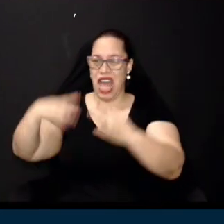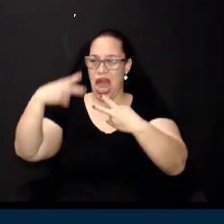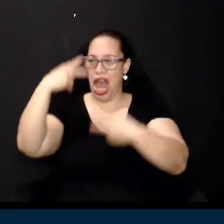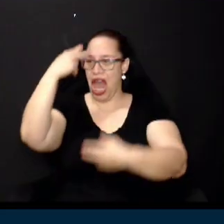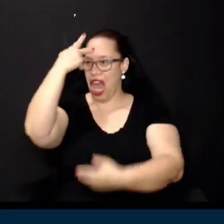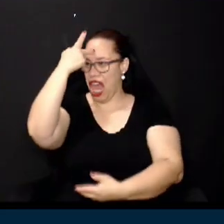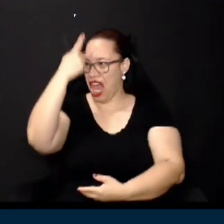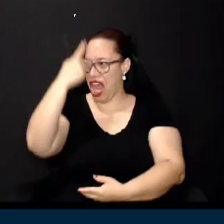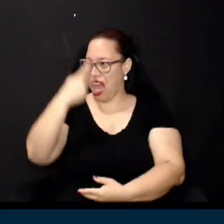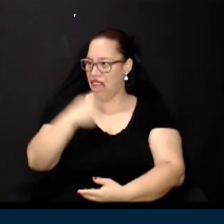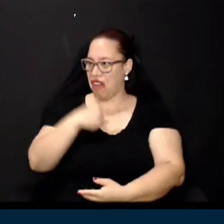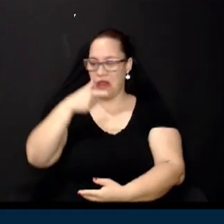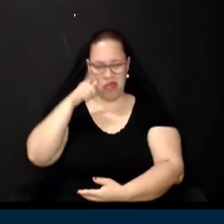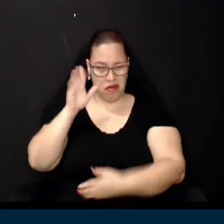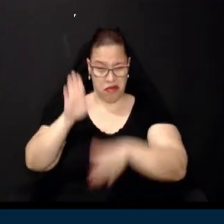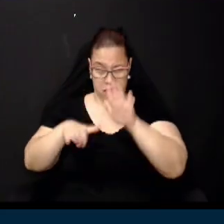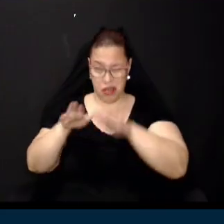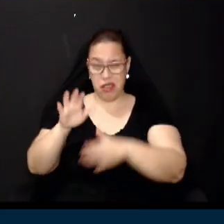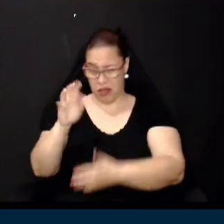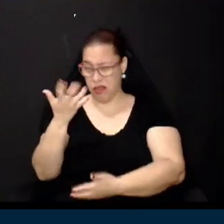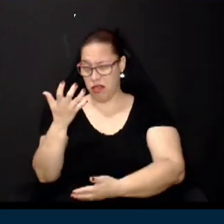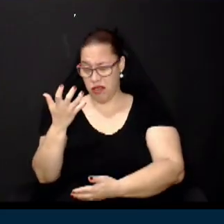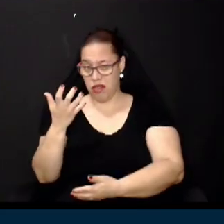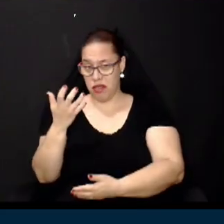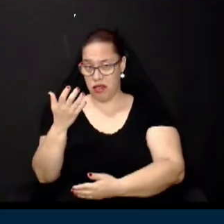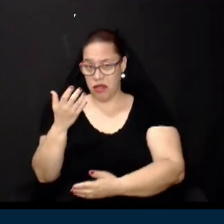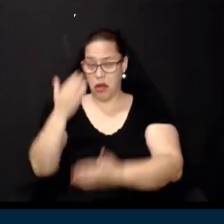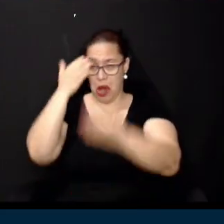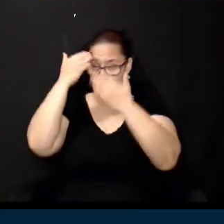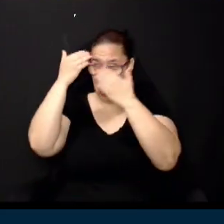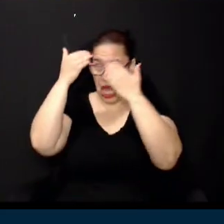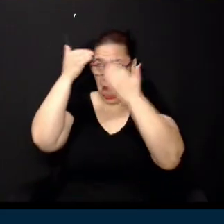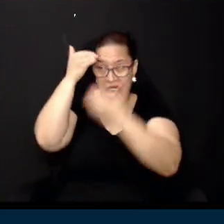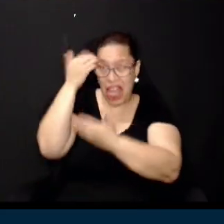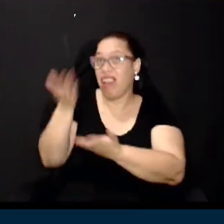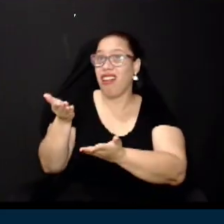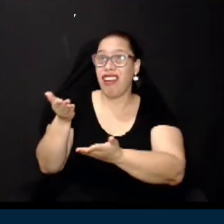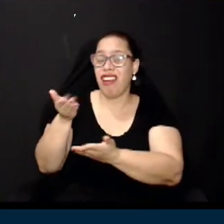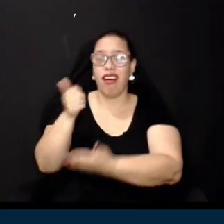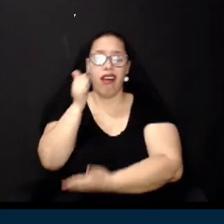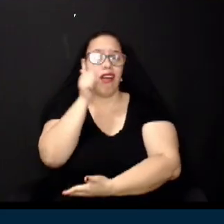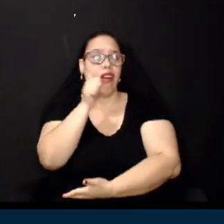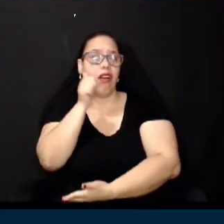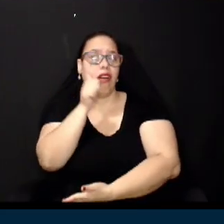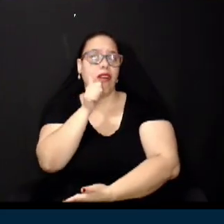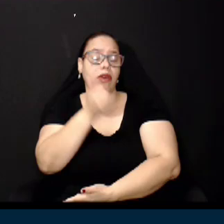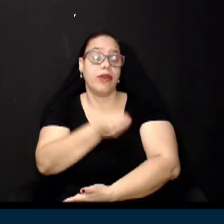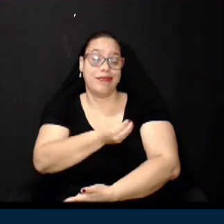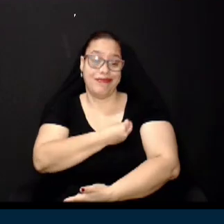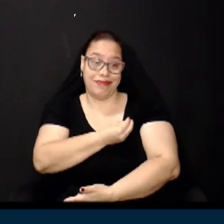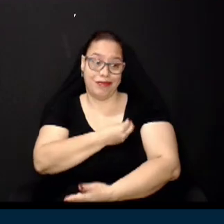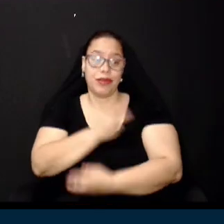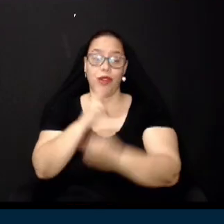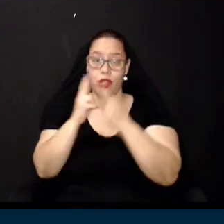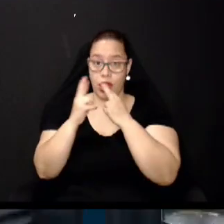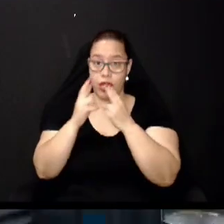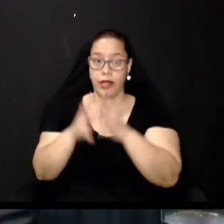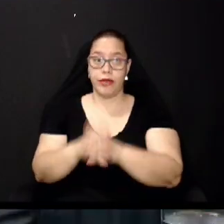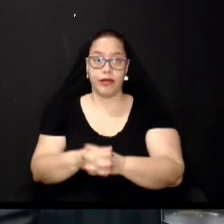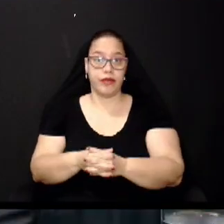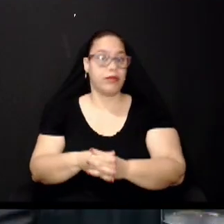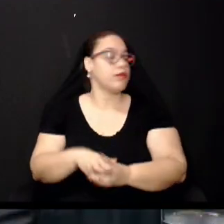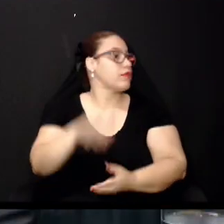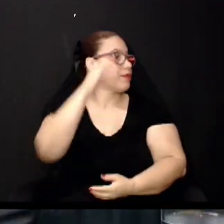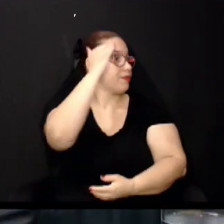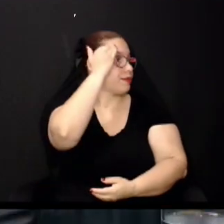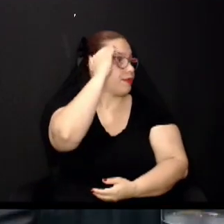mais ou menos isso que acontece no nosso psicológico, quando a mulher. Nós passamos por esse tipo de relação, né? A gente entende que